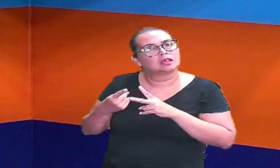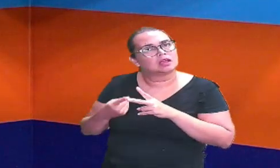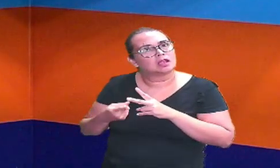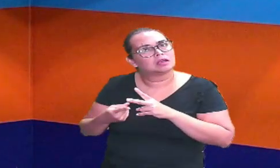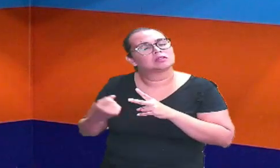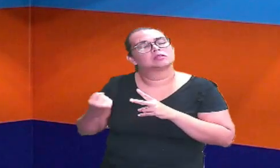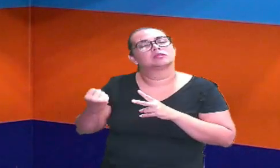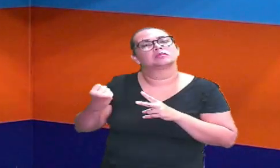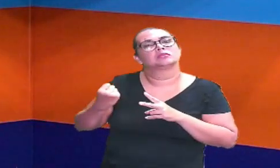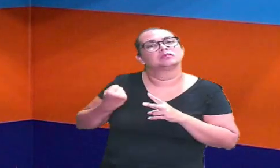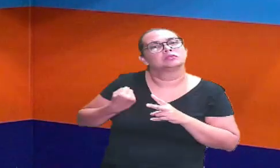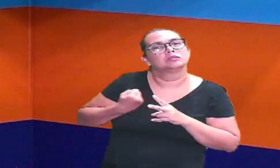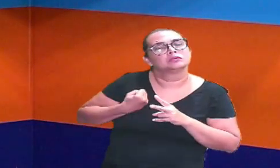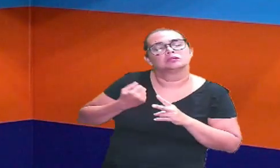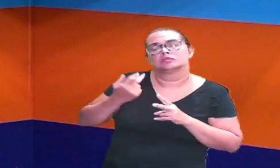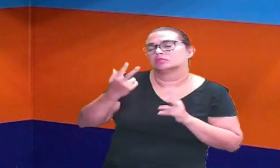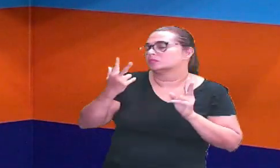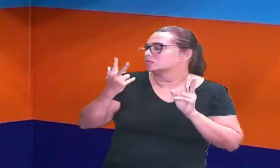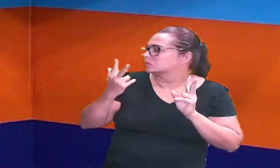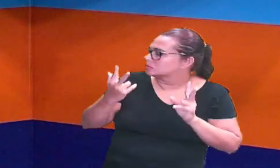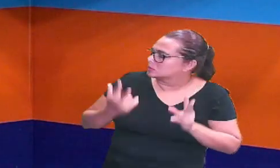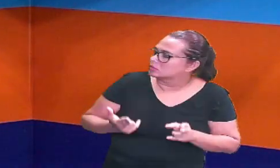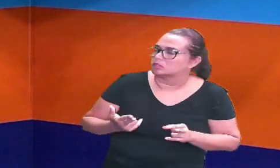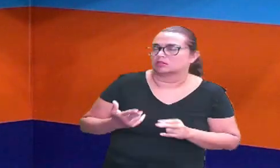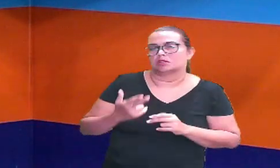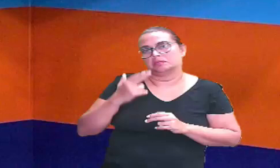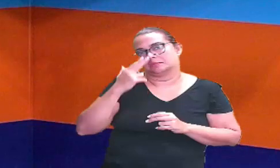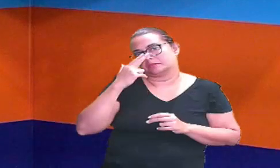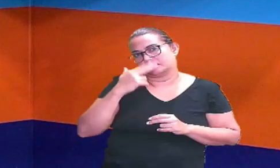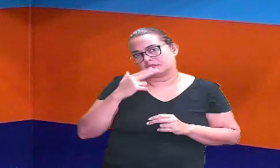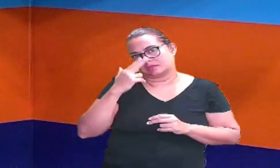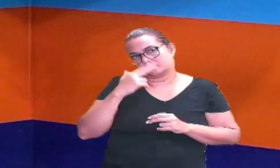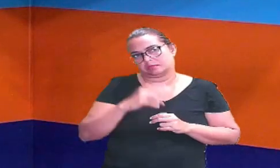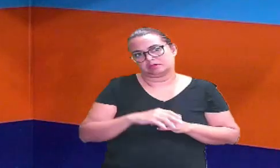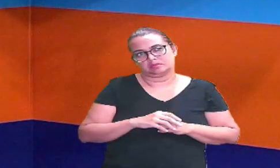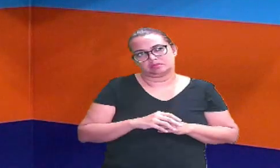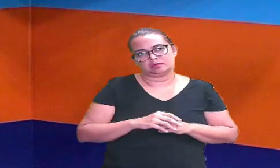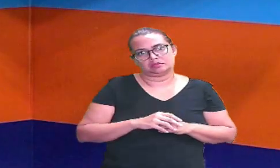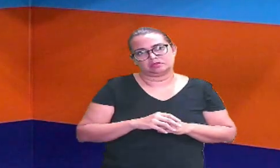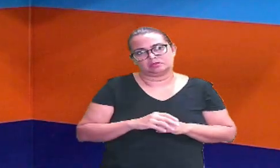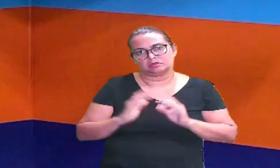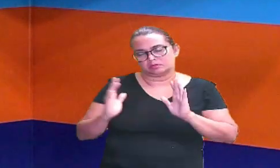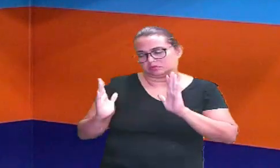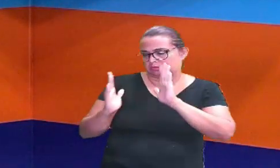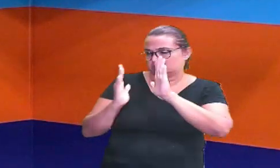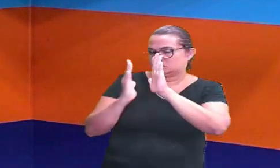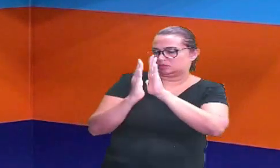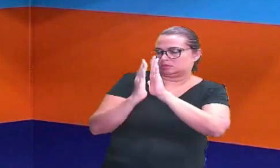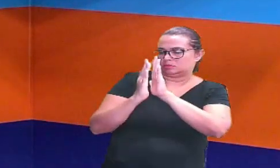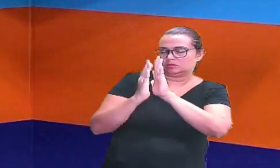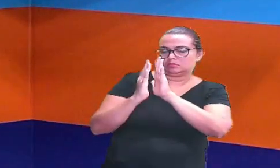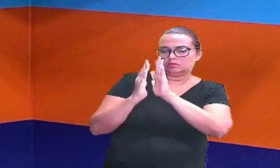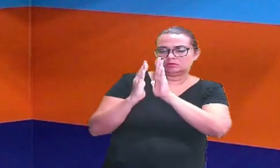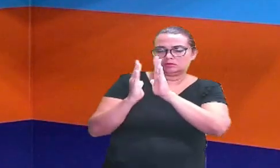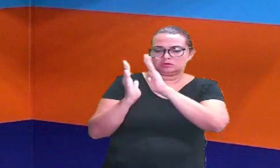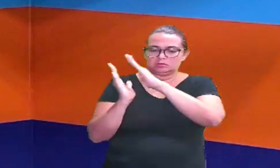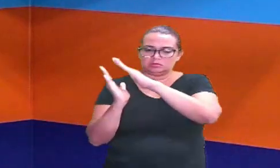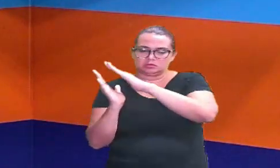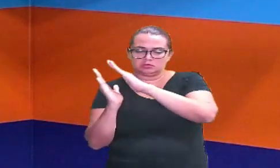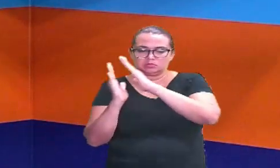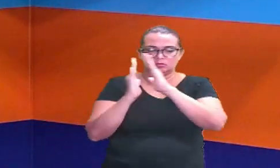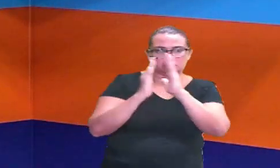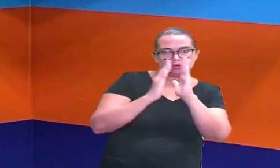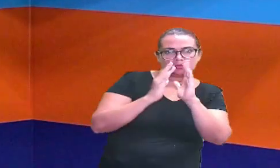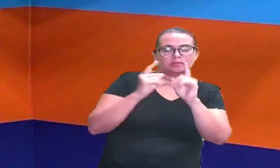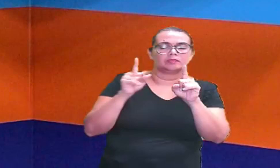a mesma medida. E também os ângulos, um em frente ao outro de inclinação,